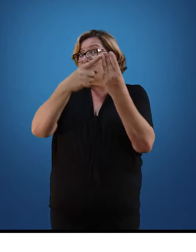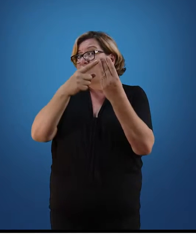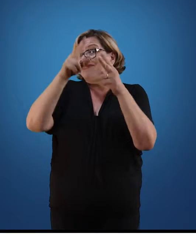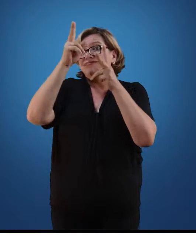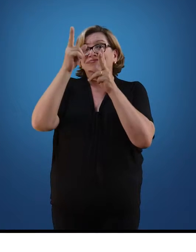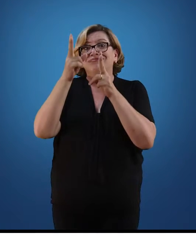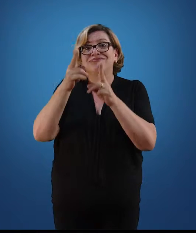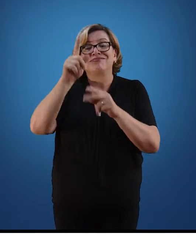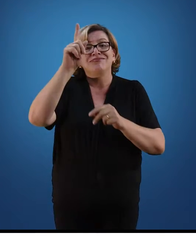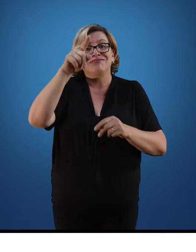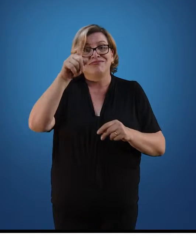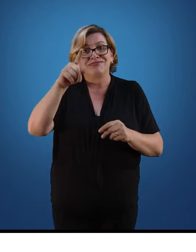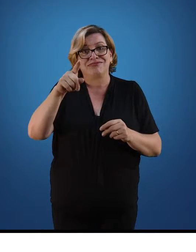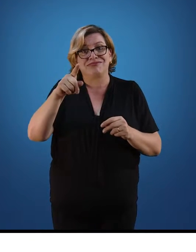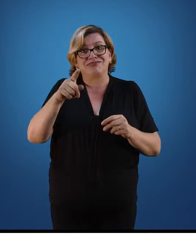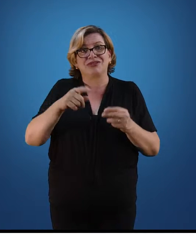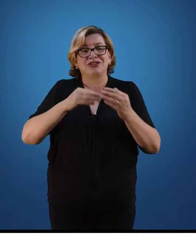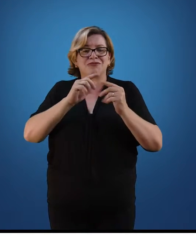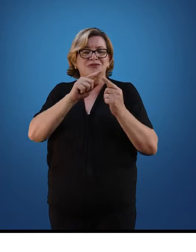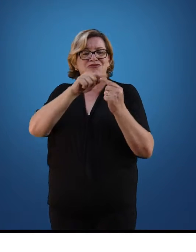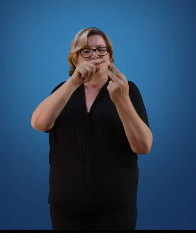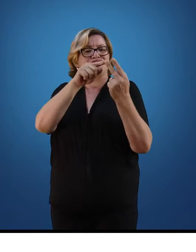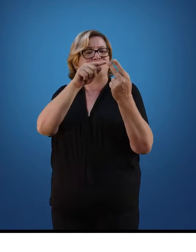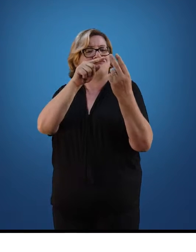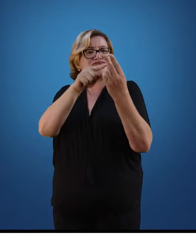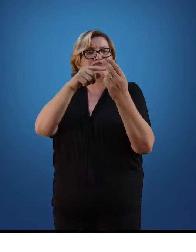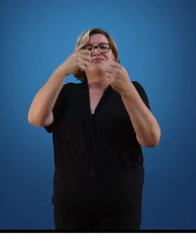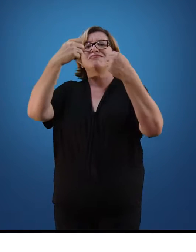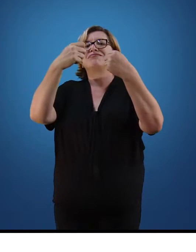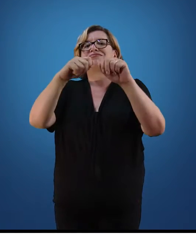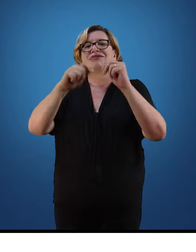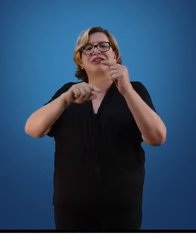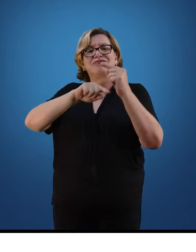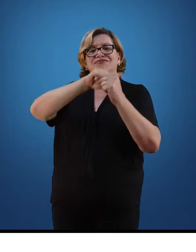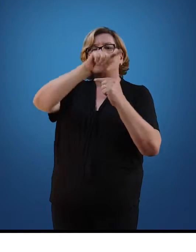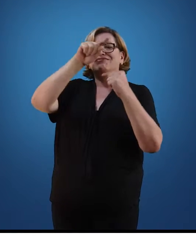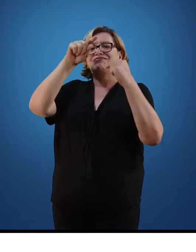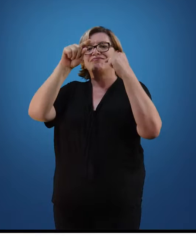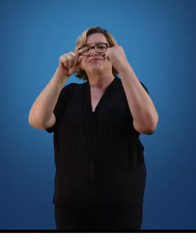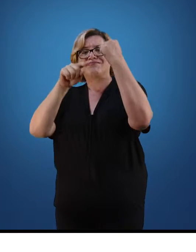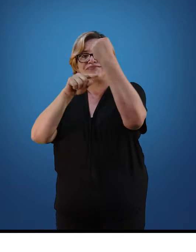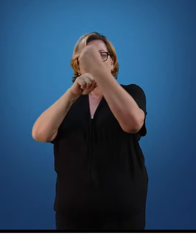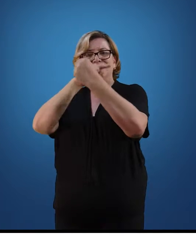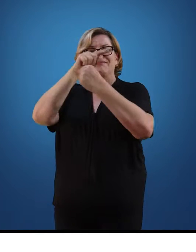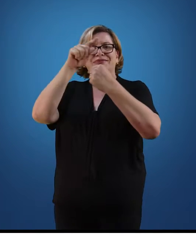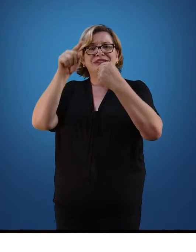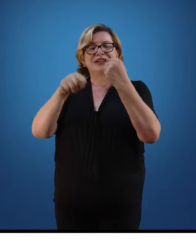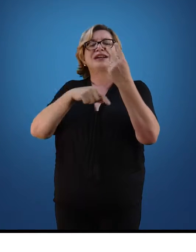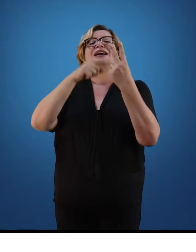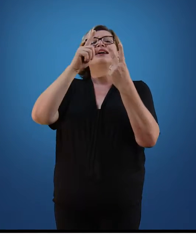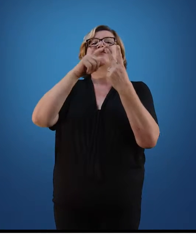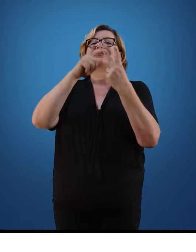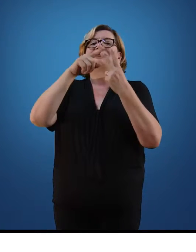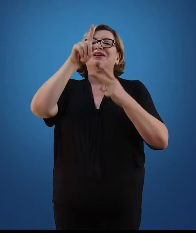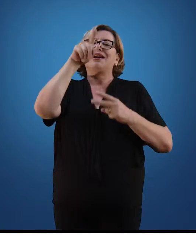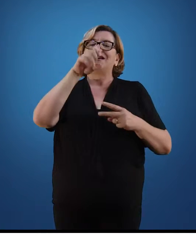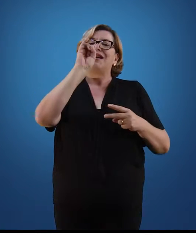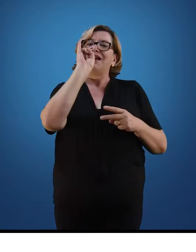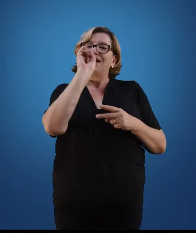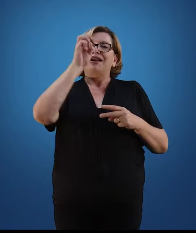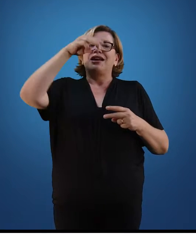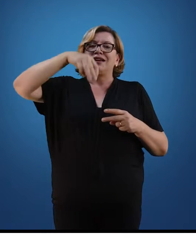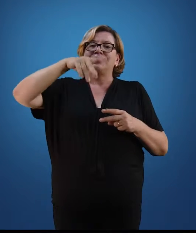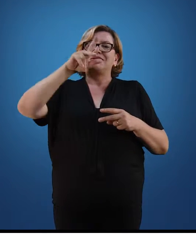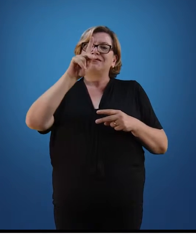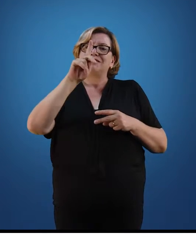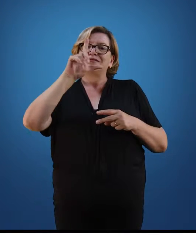qualquer situação o processo de inovação vai passar por esse processo cíclico de 3 fases. A segunda fase é a implementação.